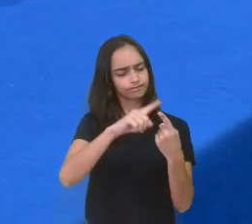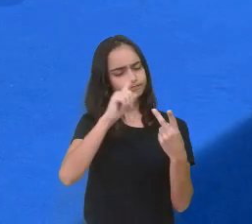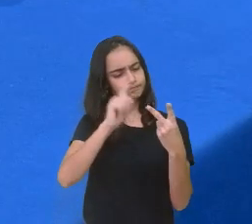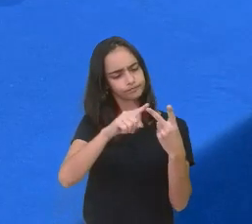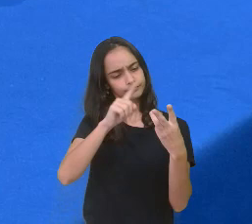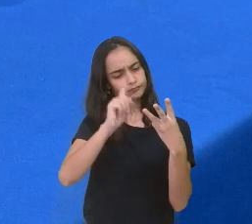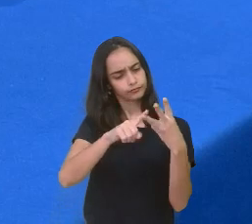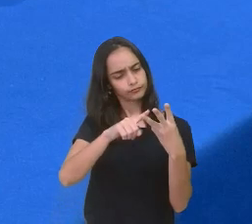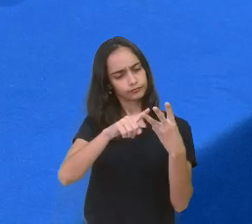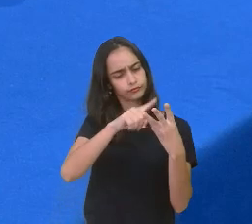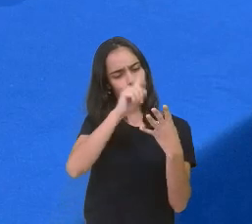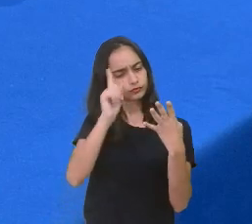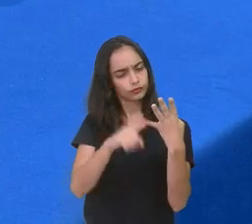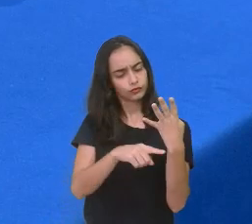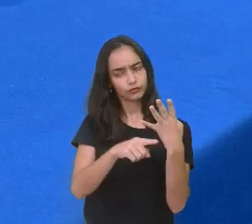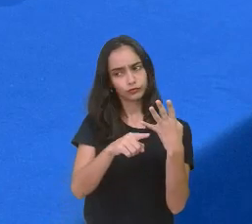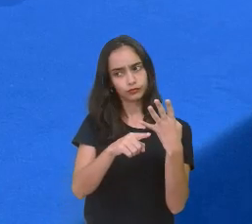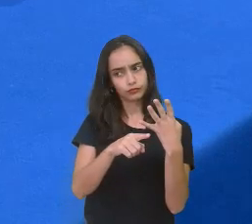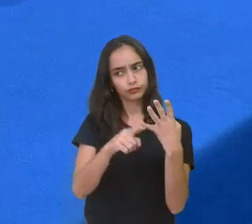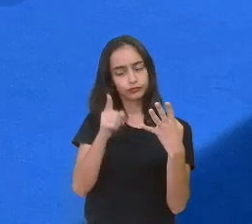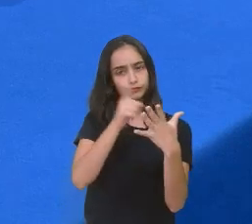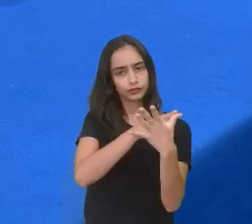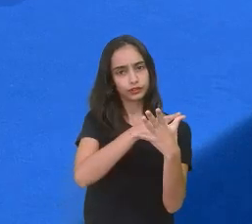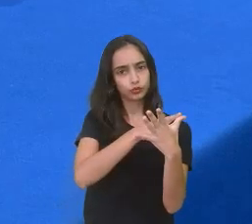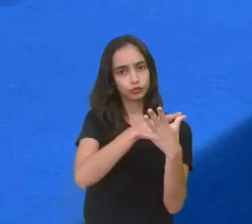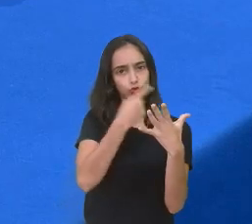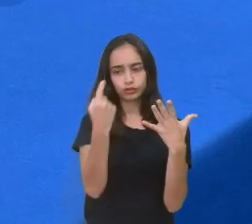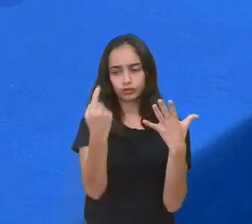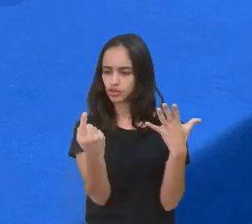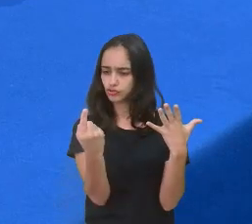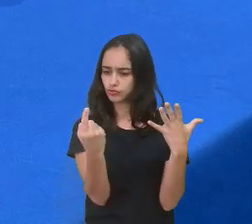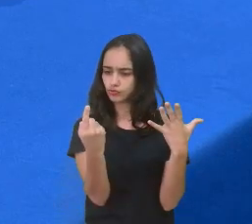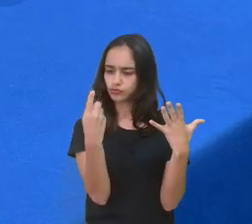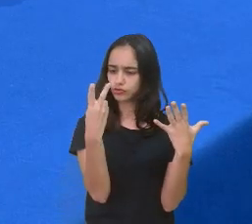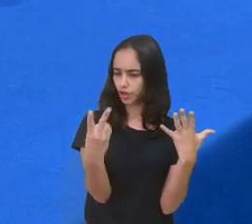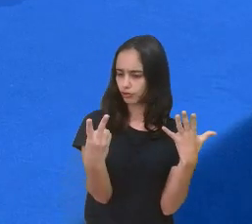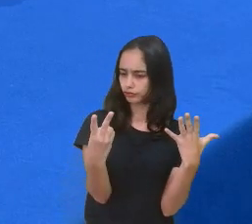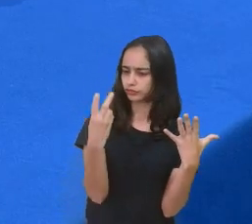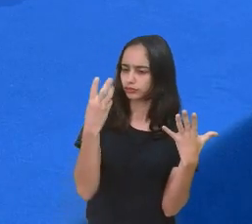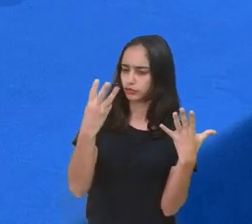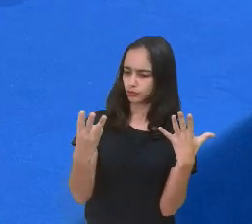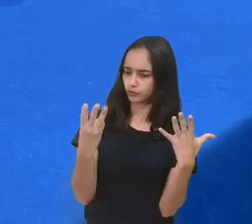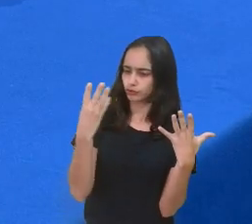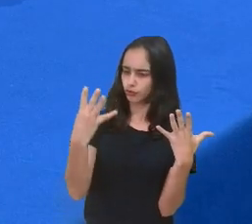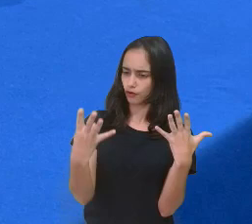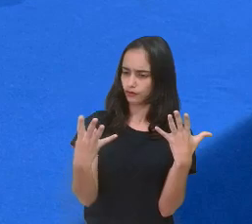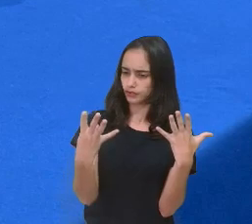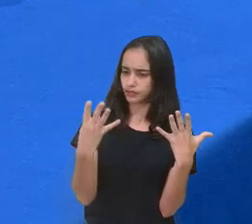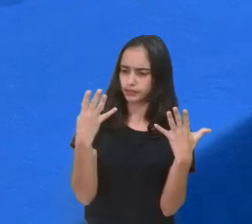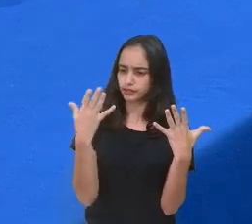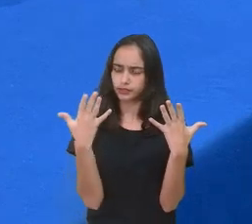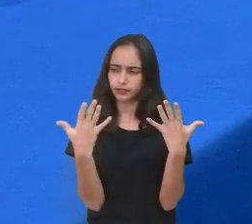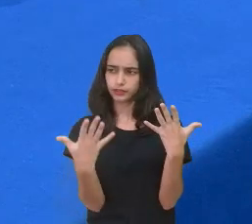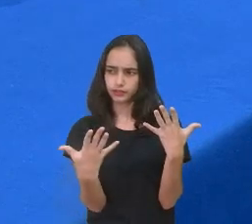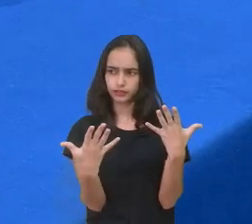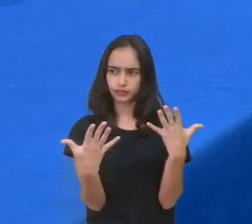2, 3, 4, 5, 6, 7, 8,